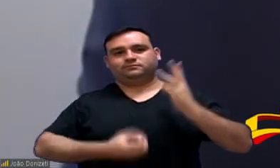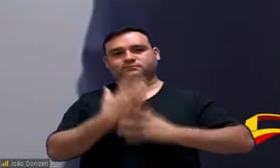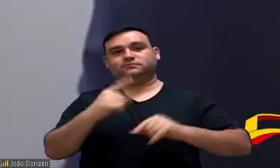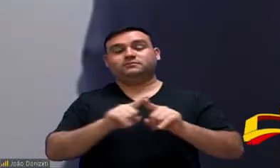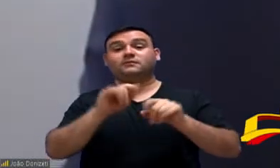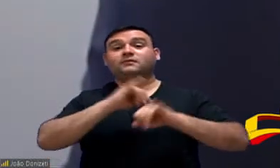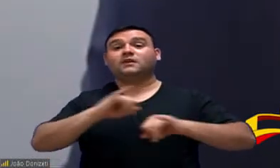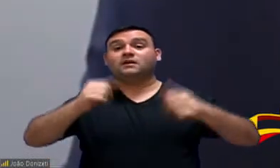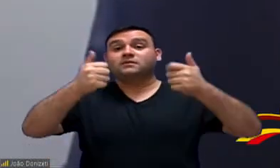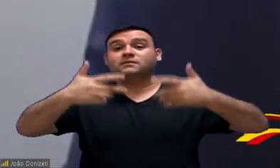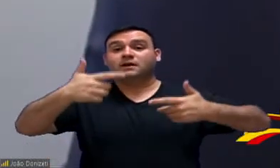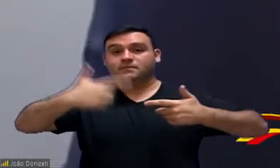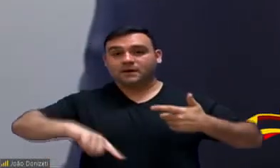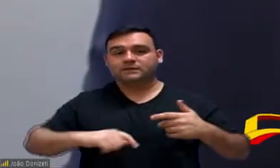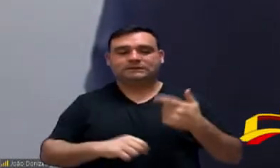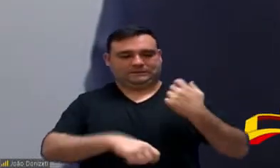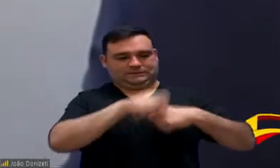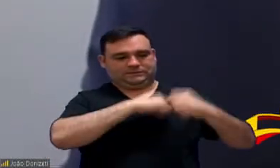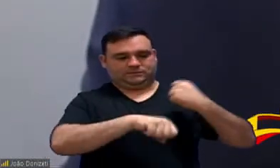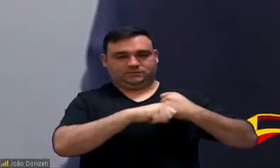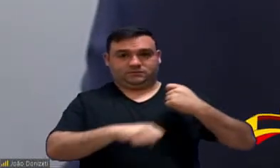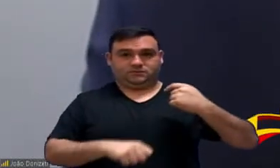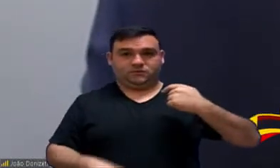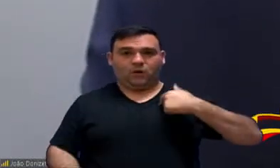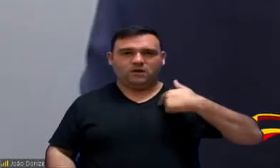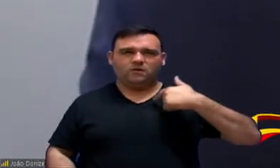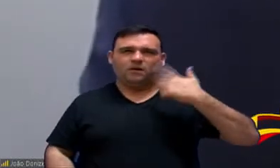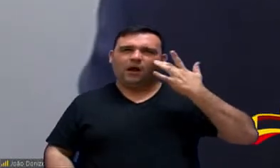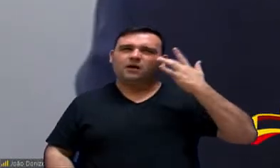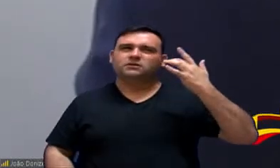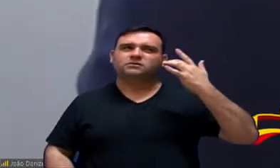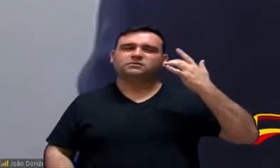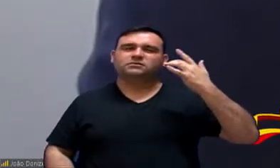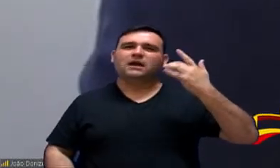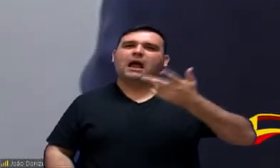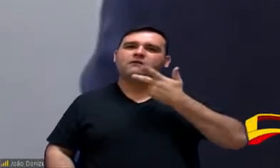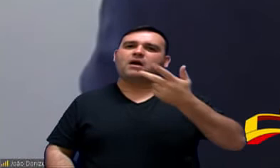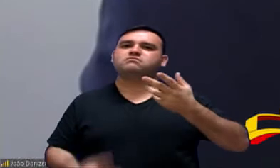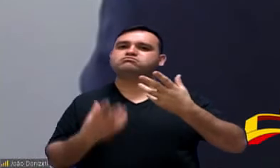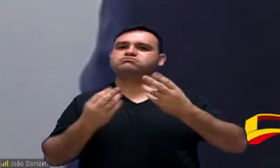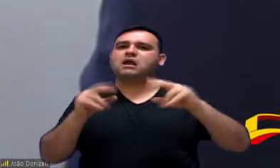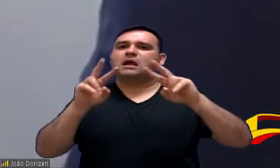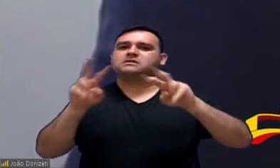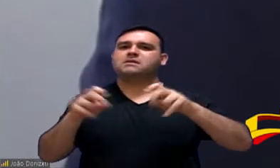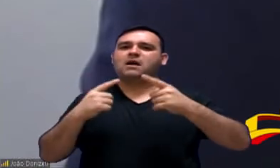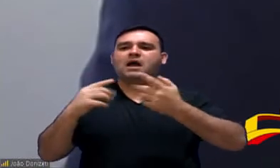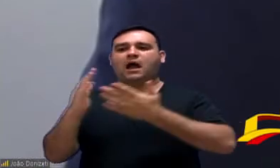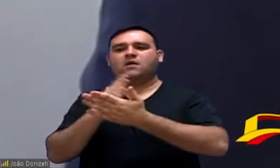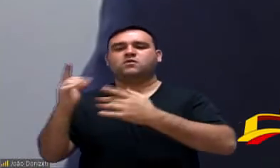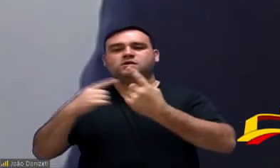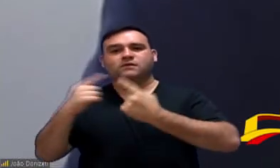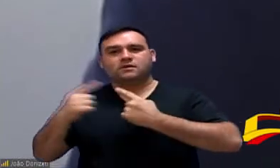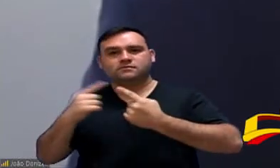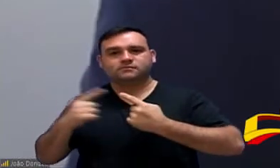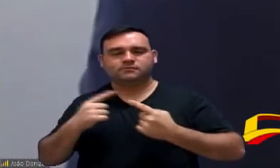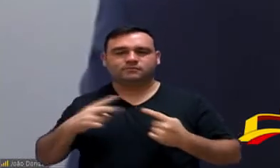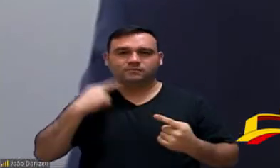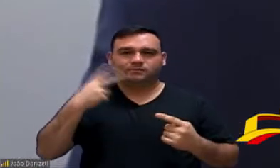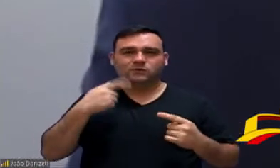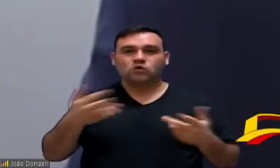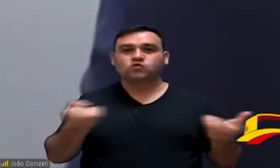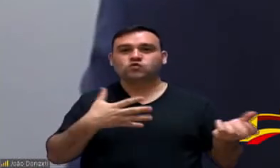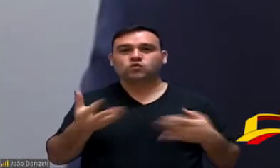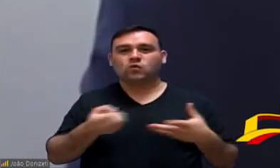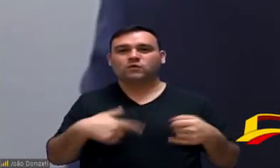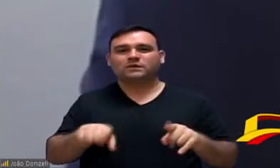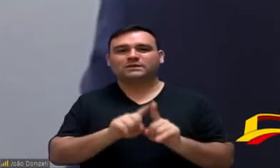dizer o seguinte. O ano passado, acho que no mandato passado, eu falava muito isso com alguns outros vereadores, os novos